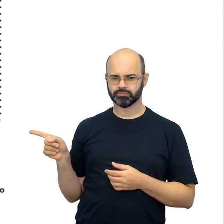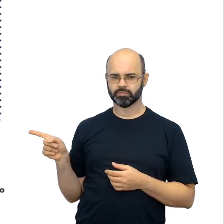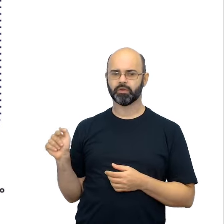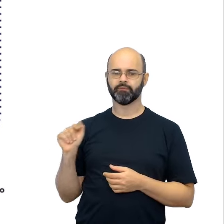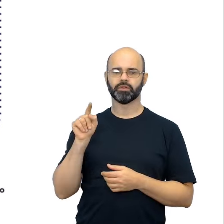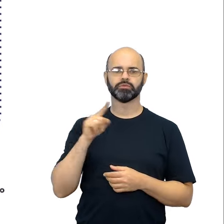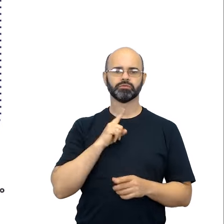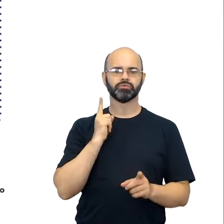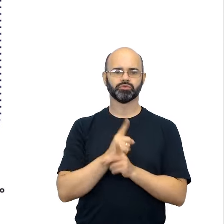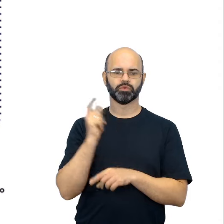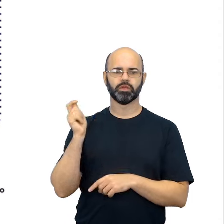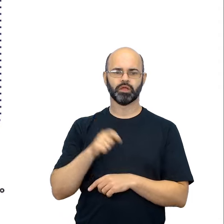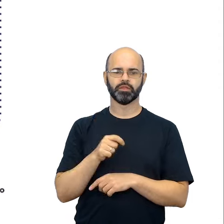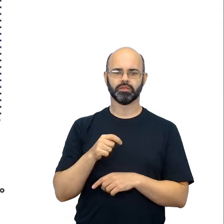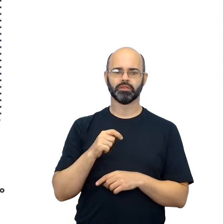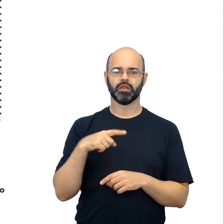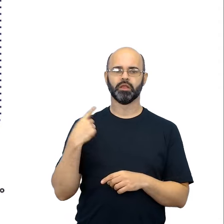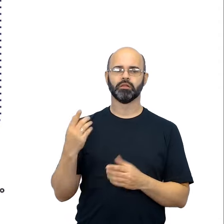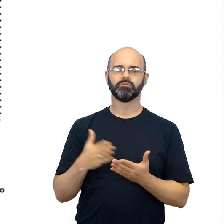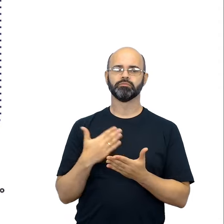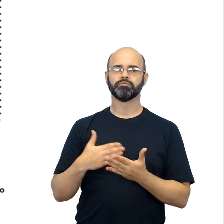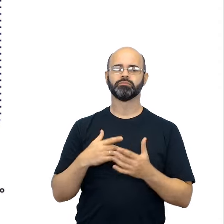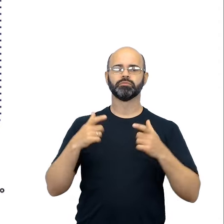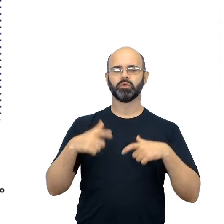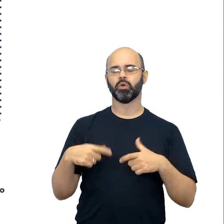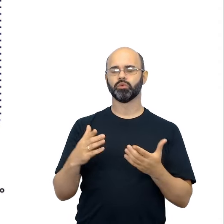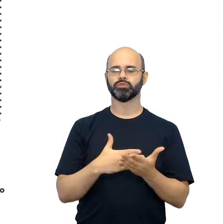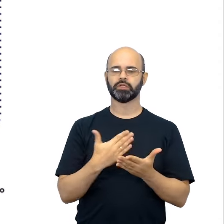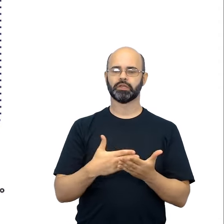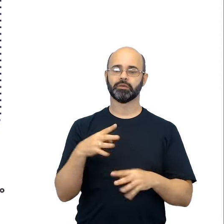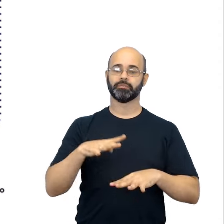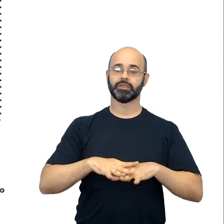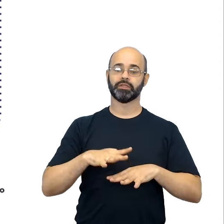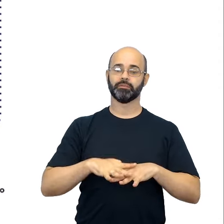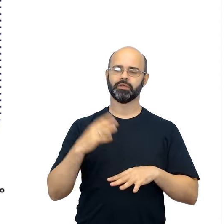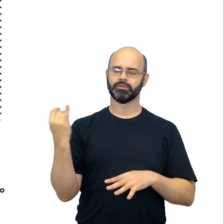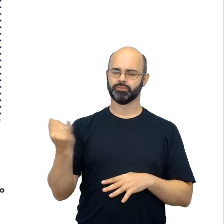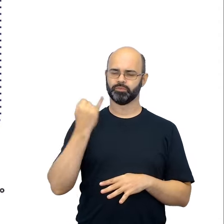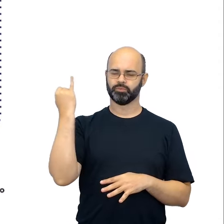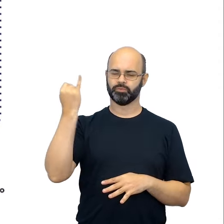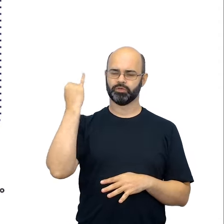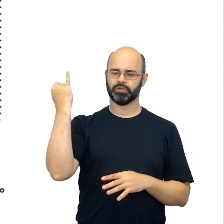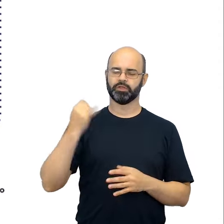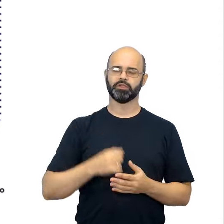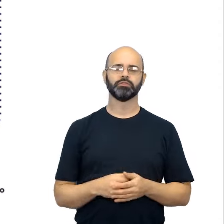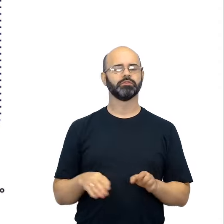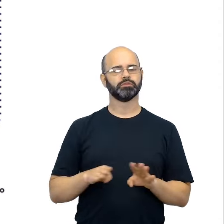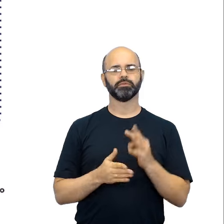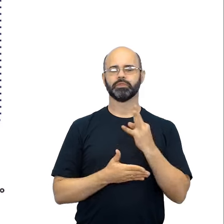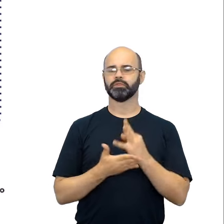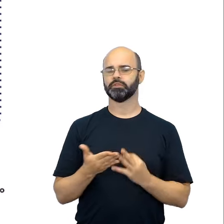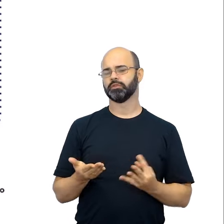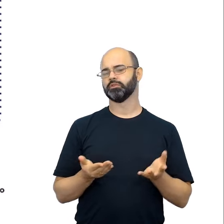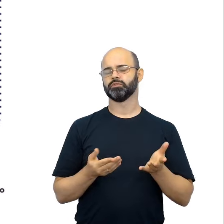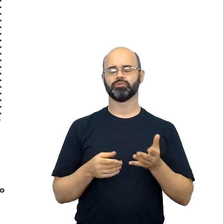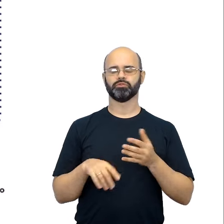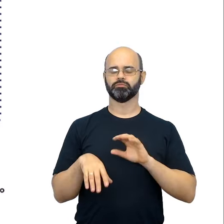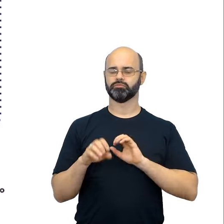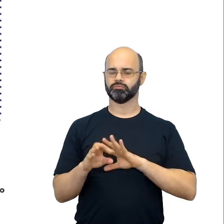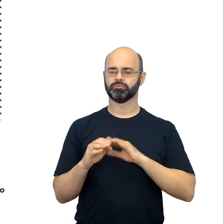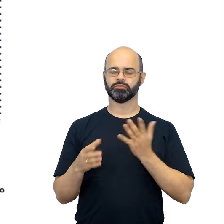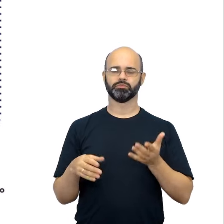o quanto isso é utilizado, principalmente no caderno de matemática, né? Mas também tem muitos textos de divulgação científica na